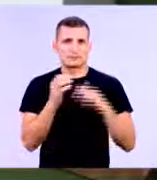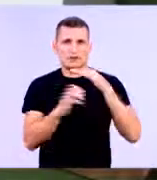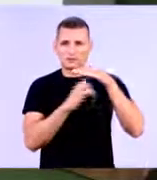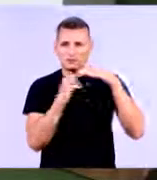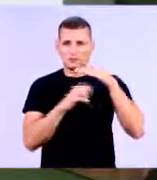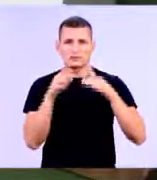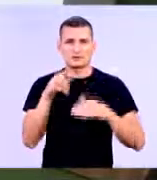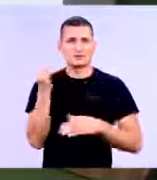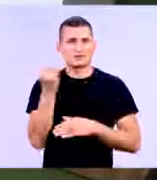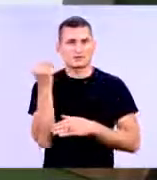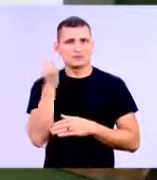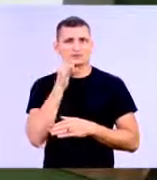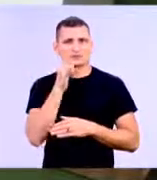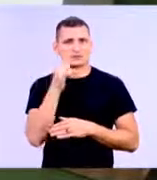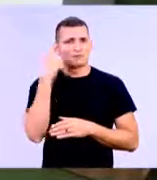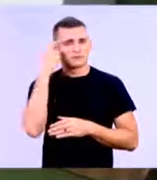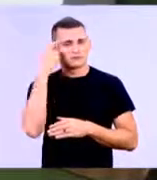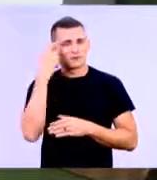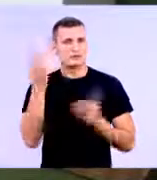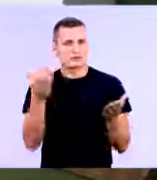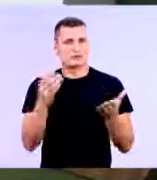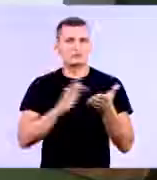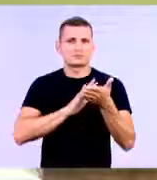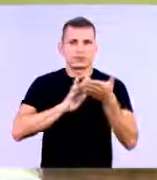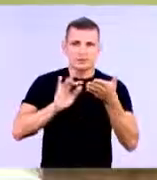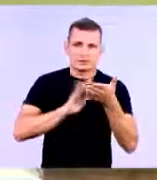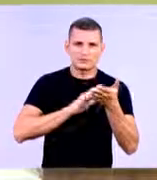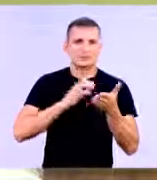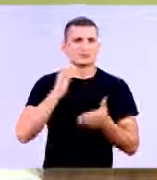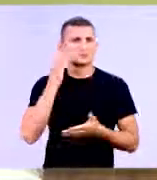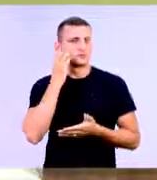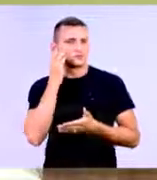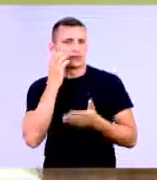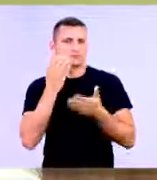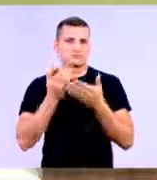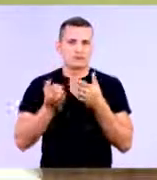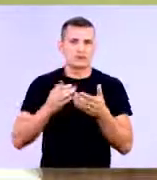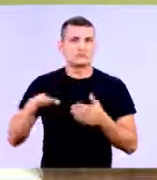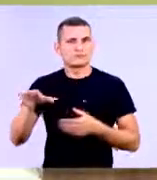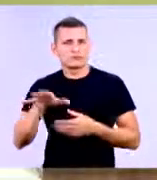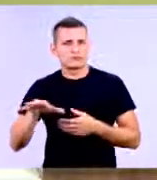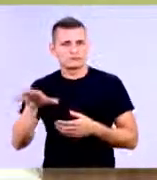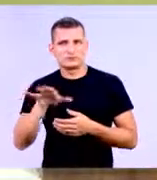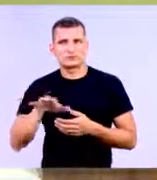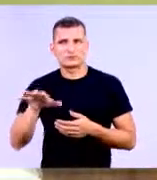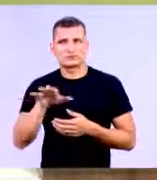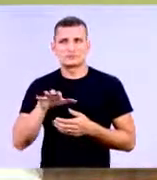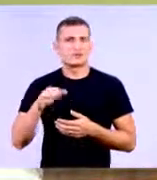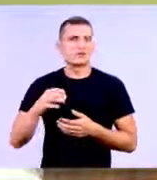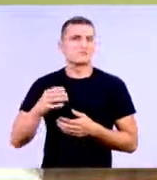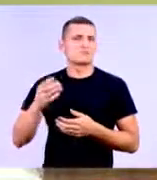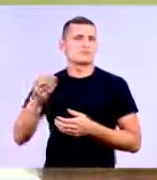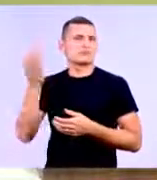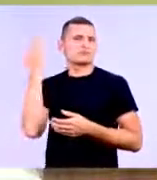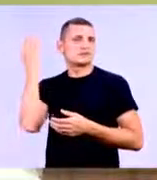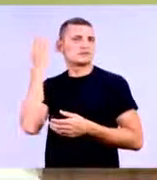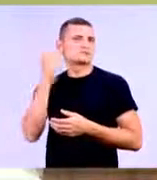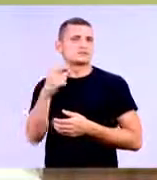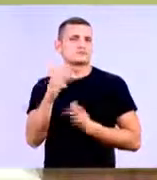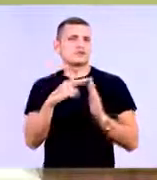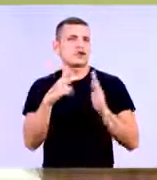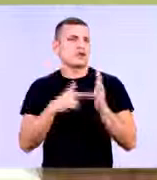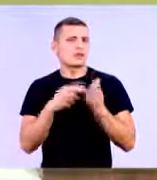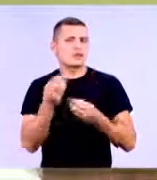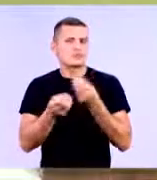que atualmente nós utilizamos o tablet e o celular em qualquer ambiente, até um tempo atrás não havia regras para como